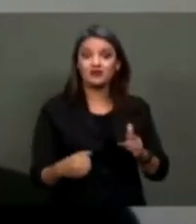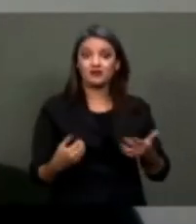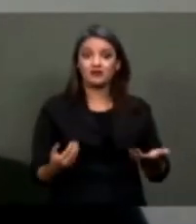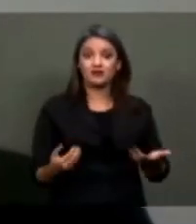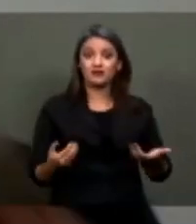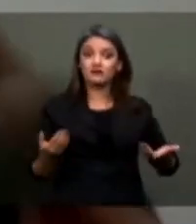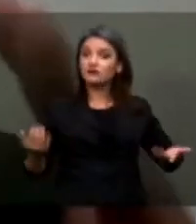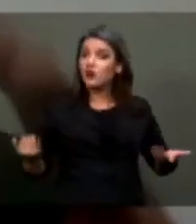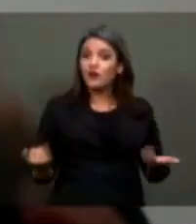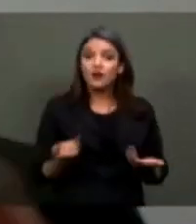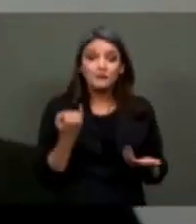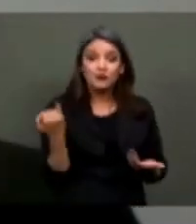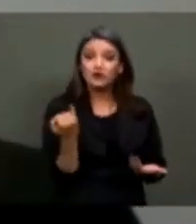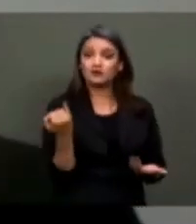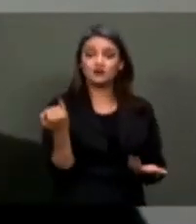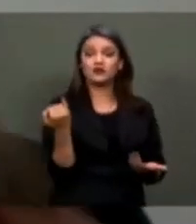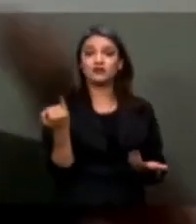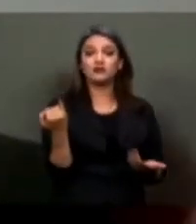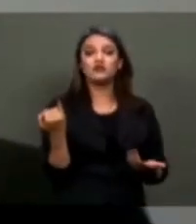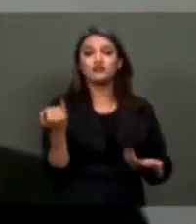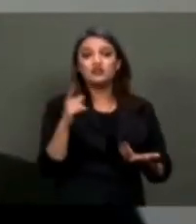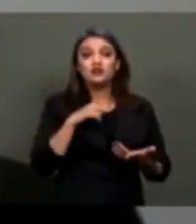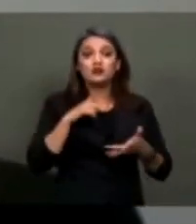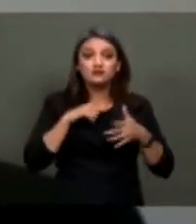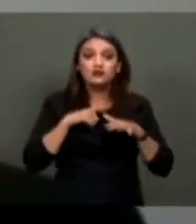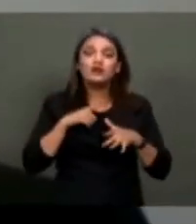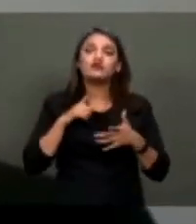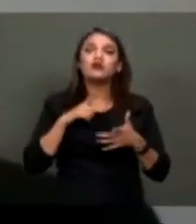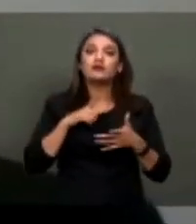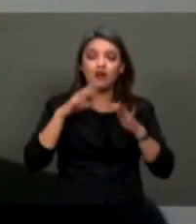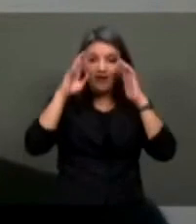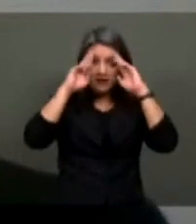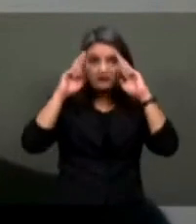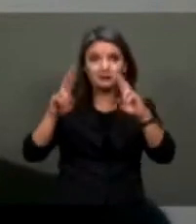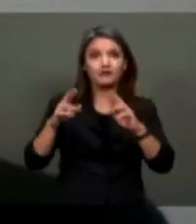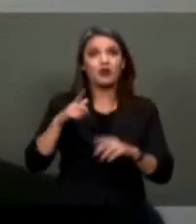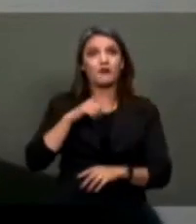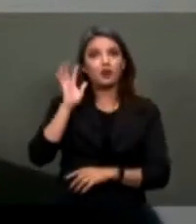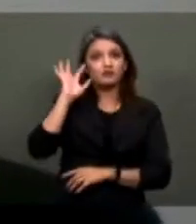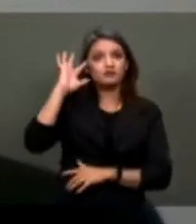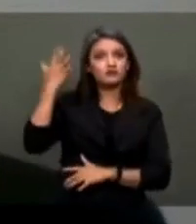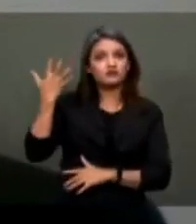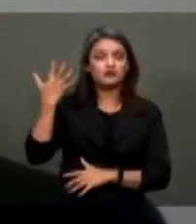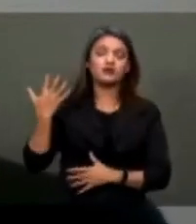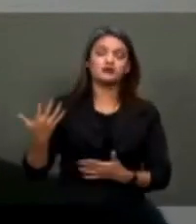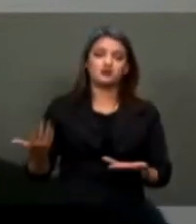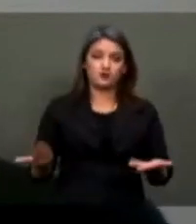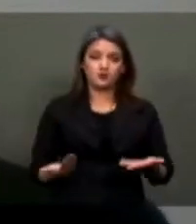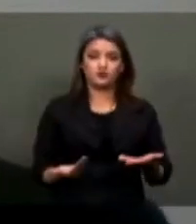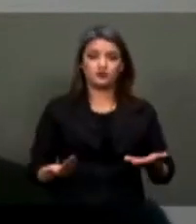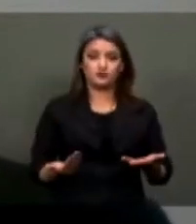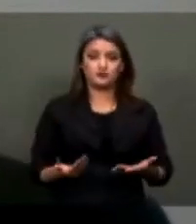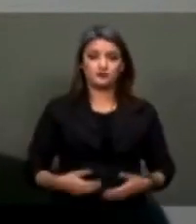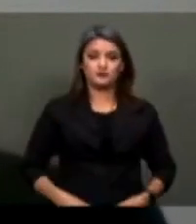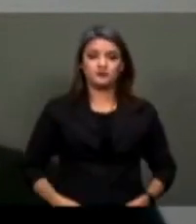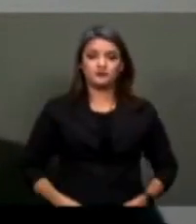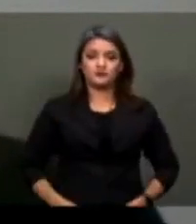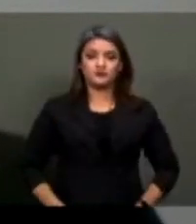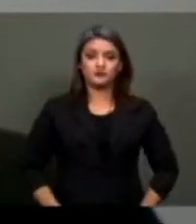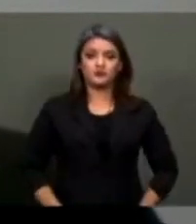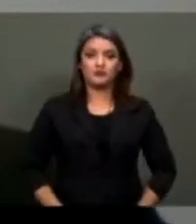fundamental para o debate público EA tomada de decisão dessa egreja curte